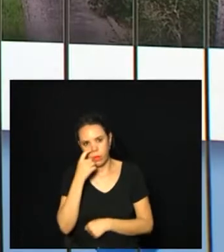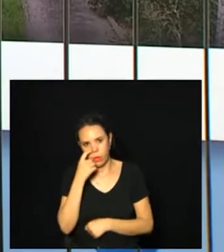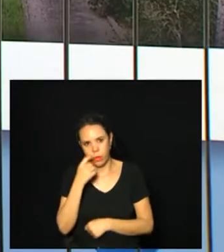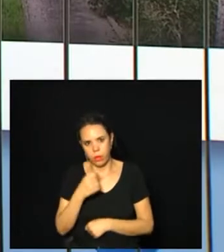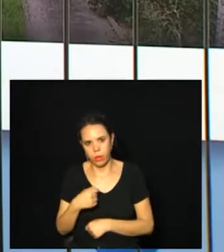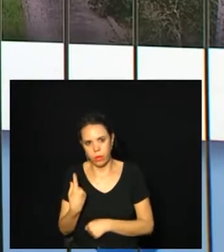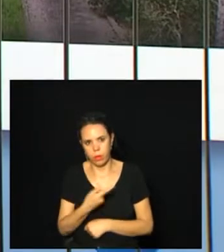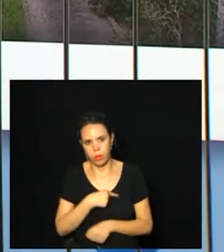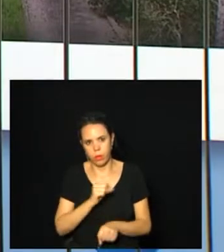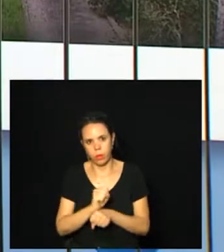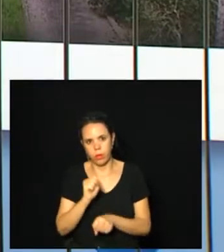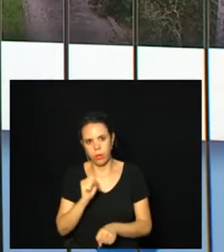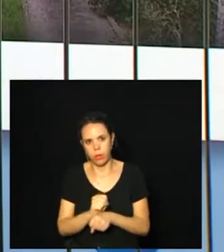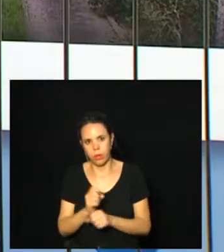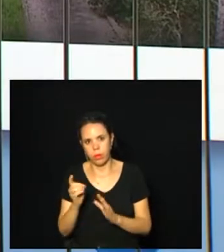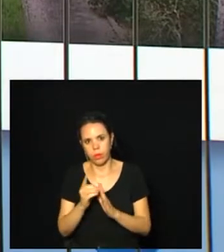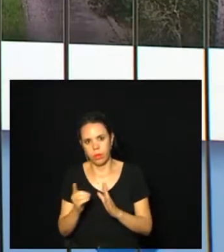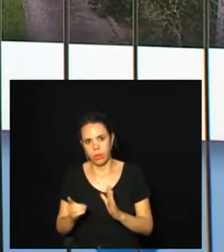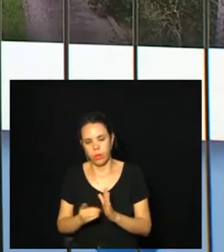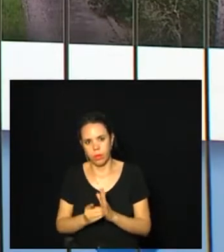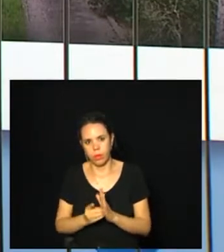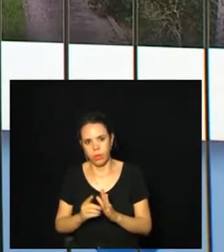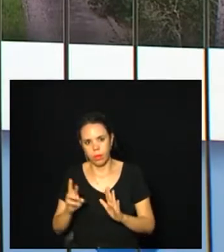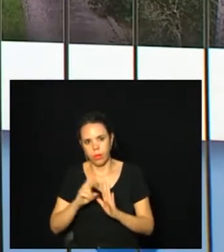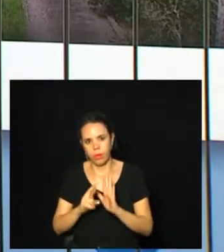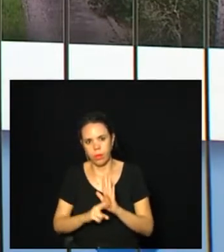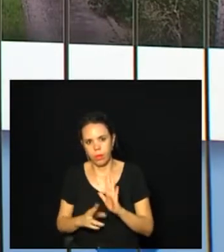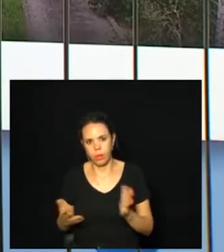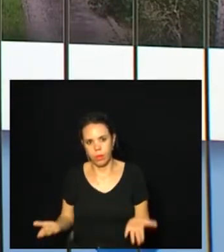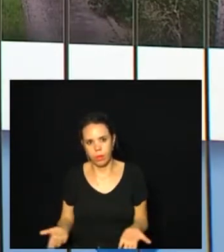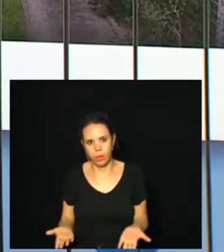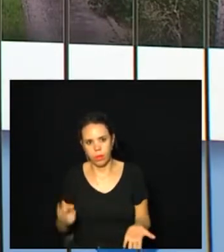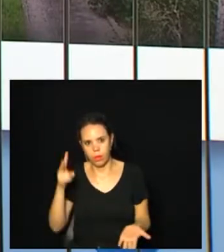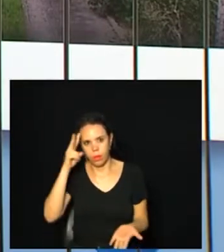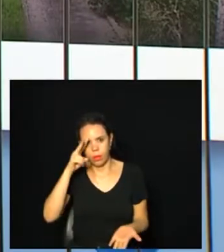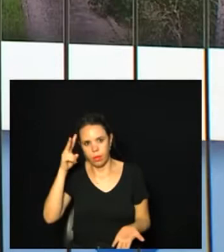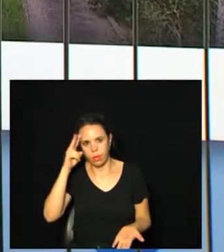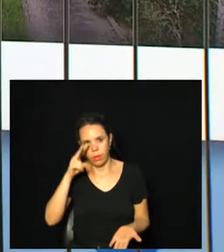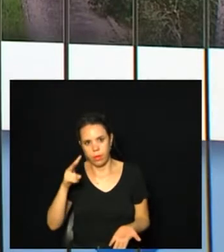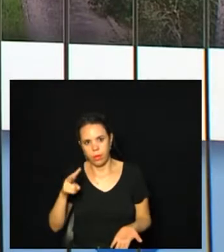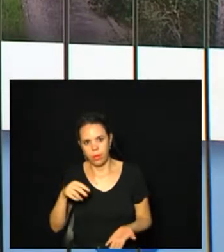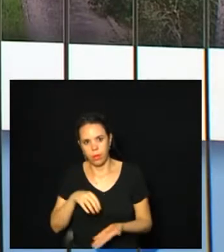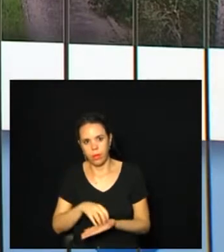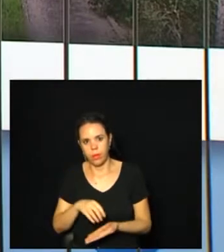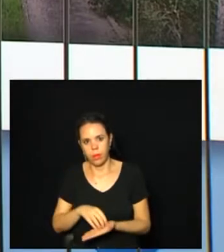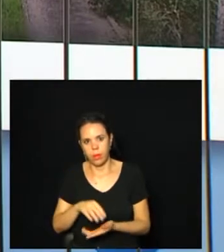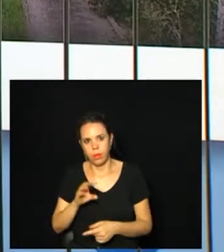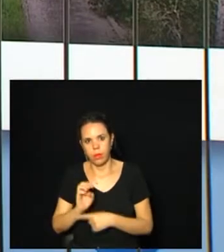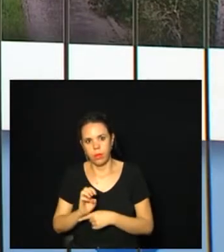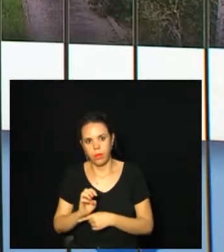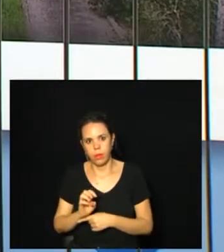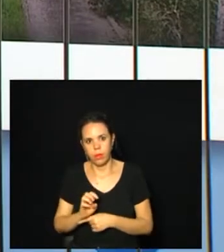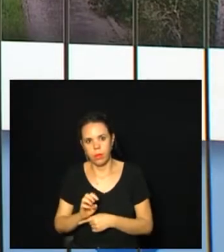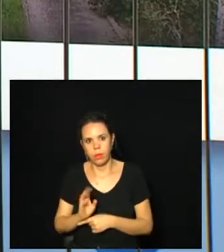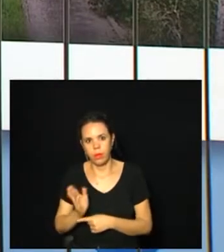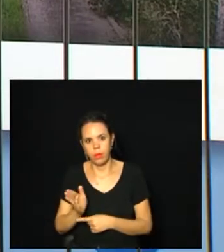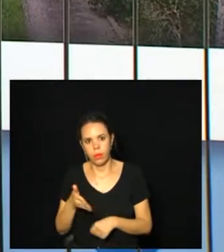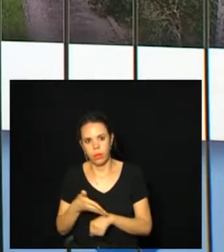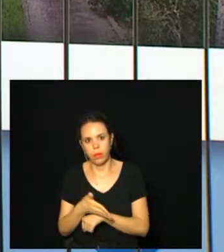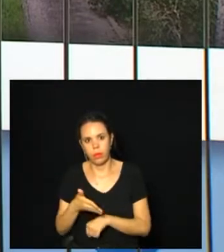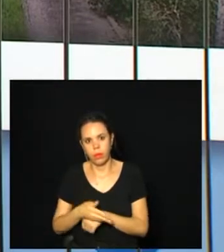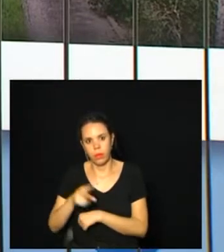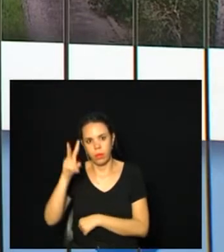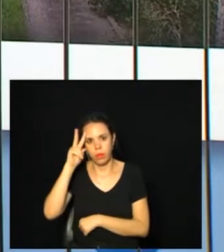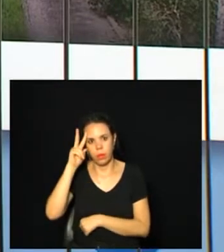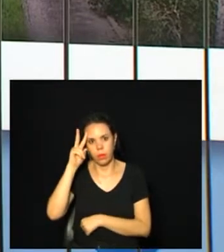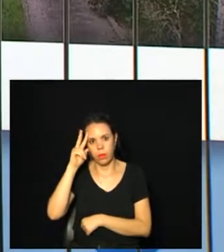Então a gente aguarda esse decreto com todas as regras e a gente lembra que na rede estadual, já a partir de